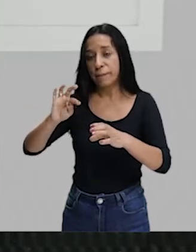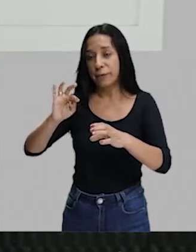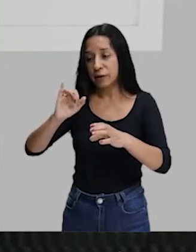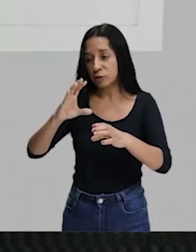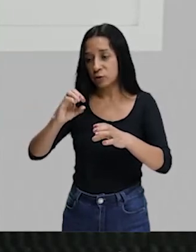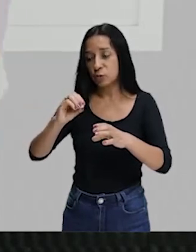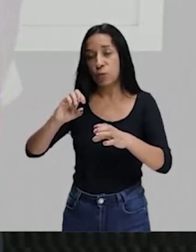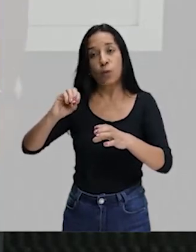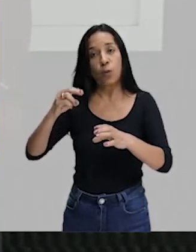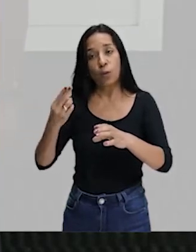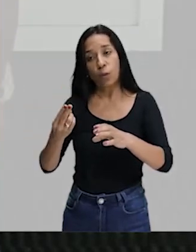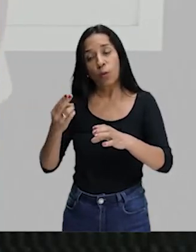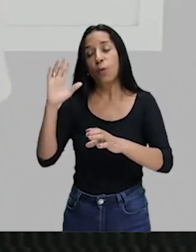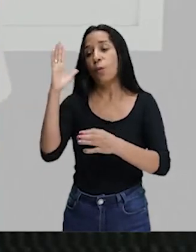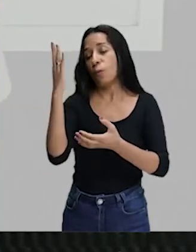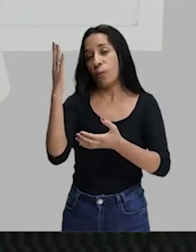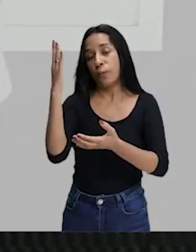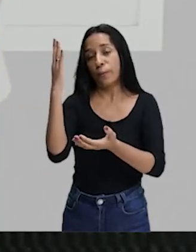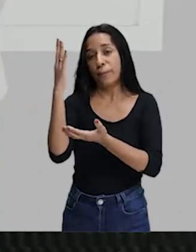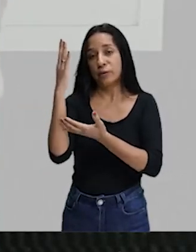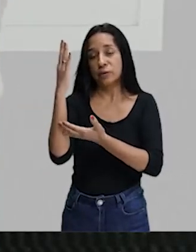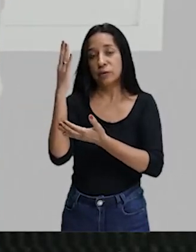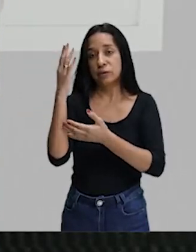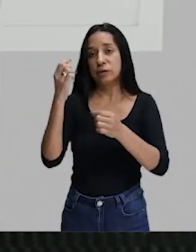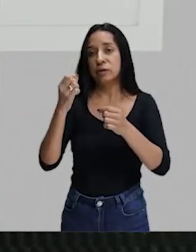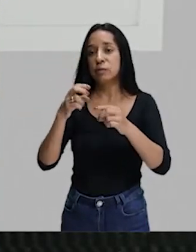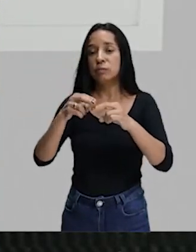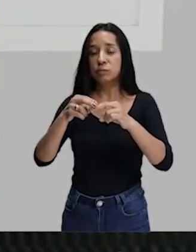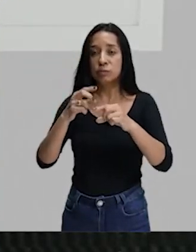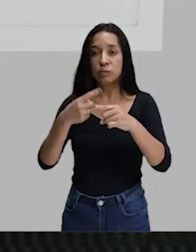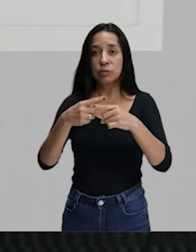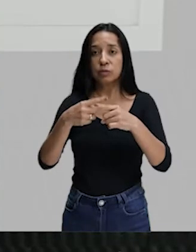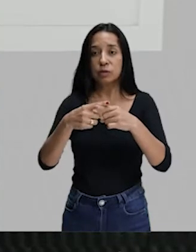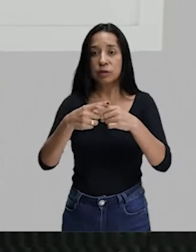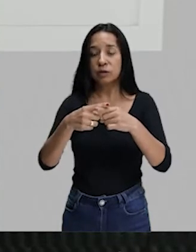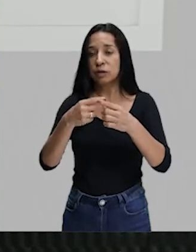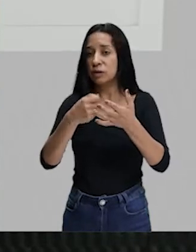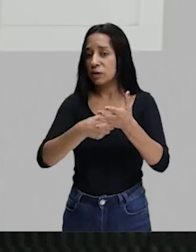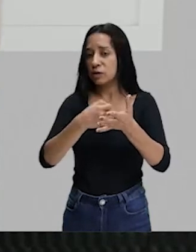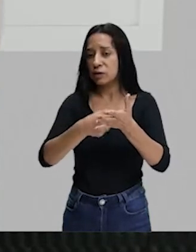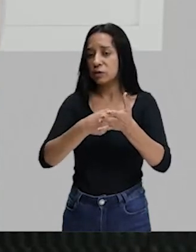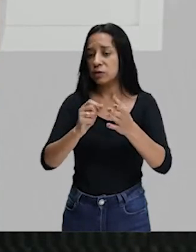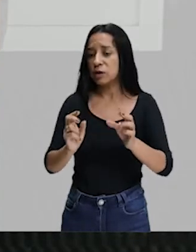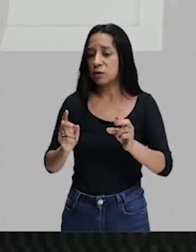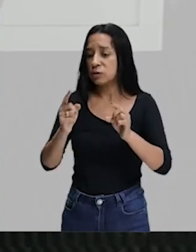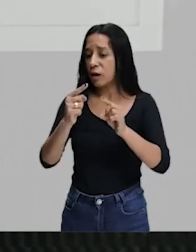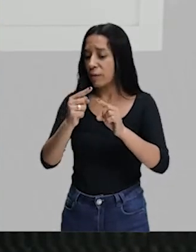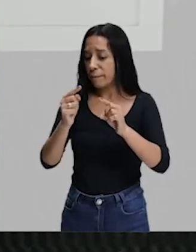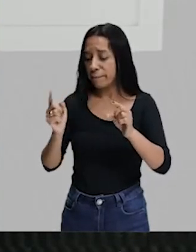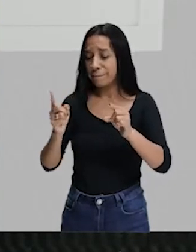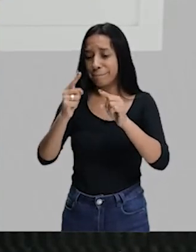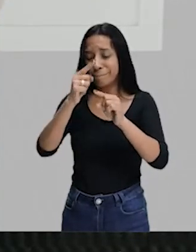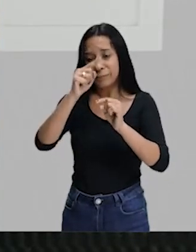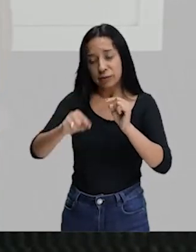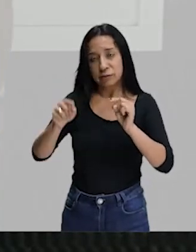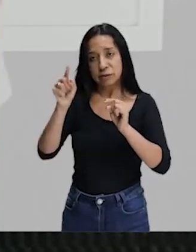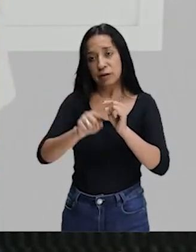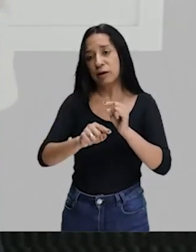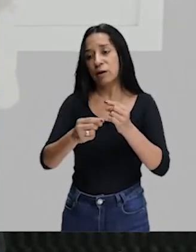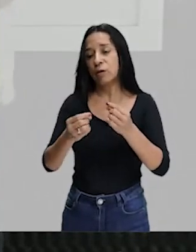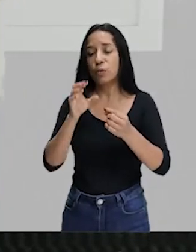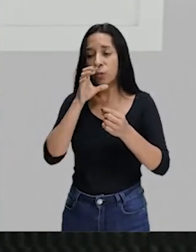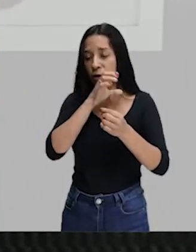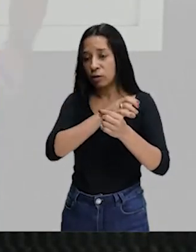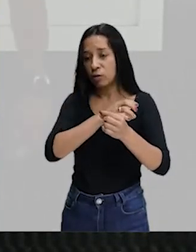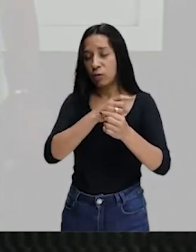justamente porque, né, com a tentativa, né, de anular a condução térmica. Porque se for do mesmo material